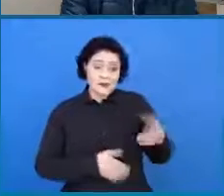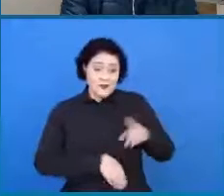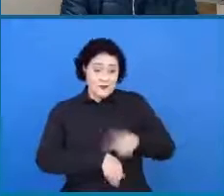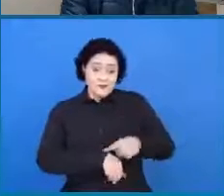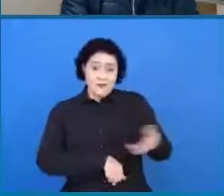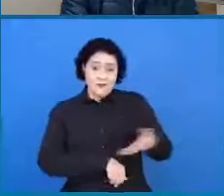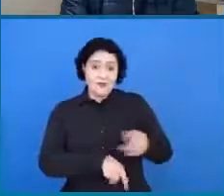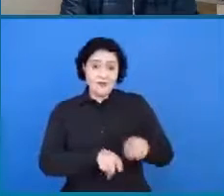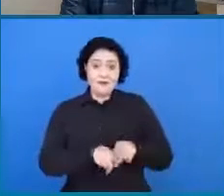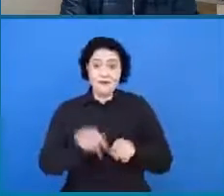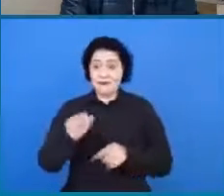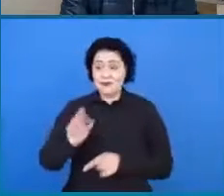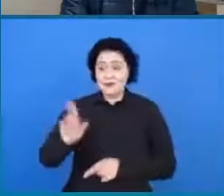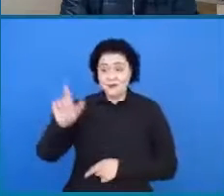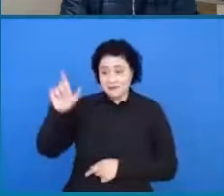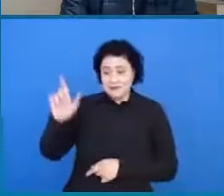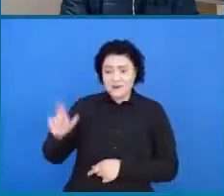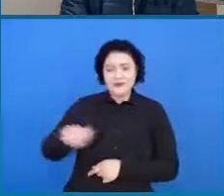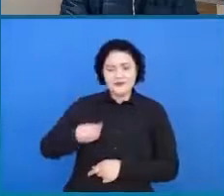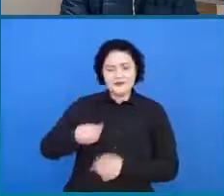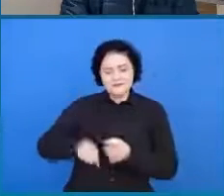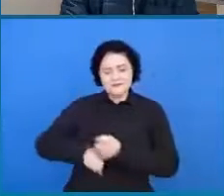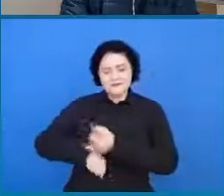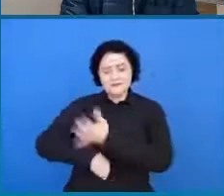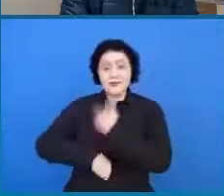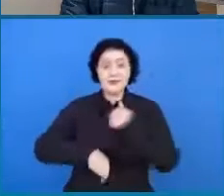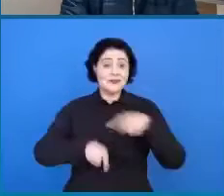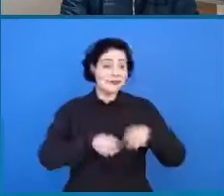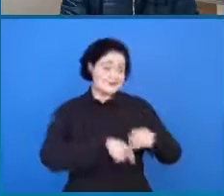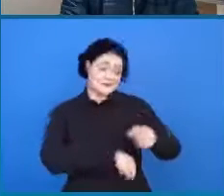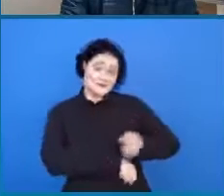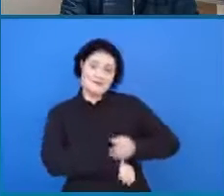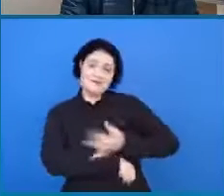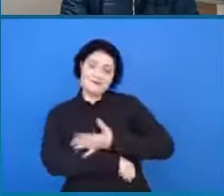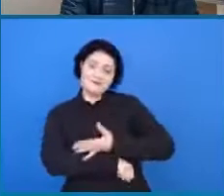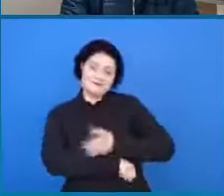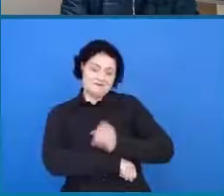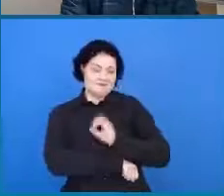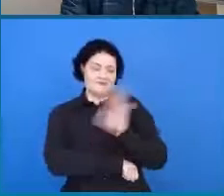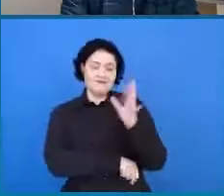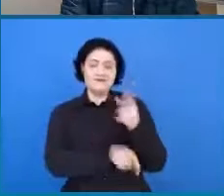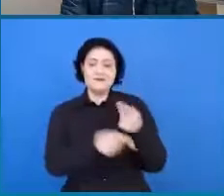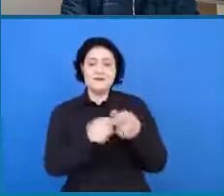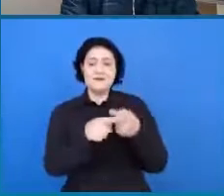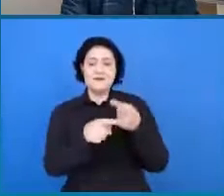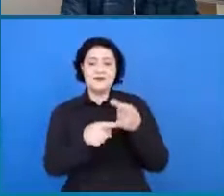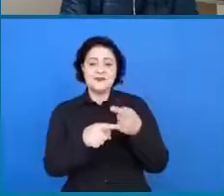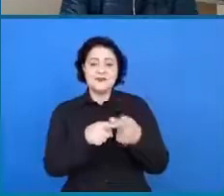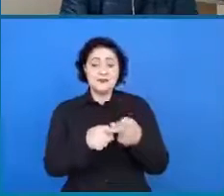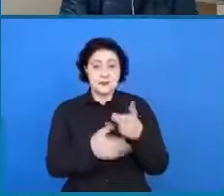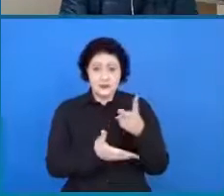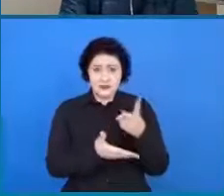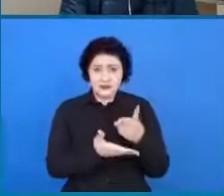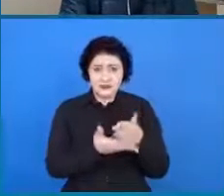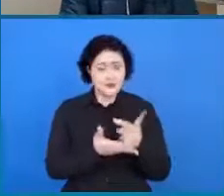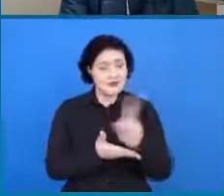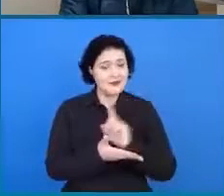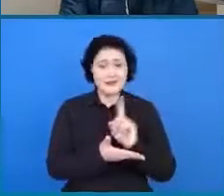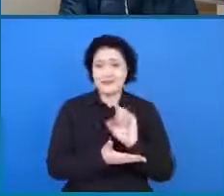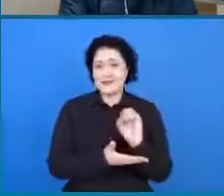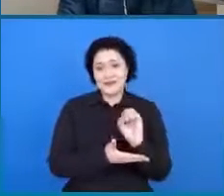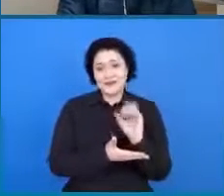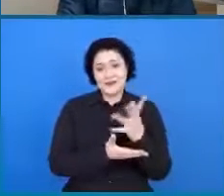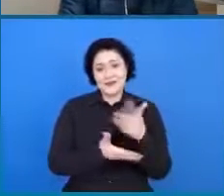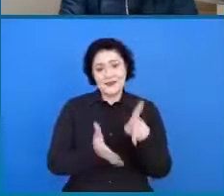a senhora estava realmente muito emocionada e eu também me emocionei claro né porque não é sempre que